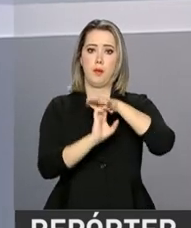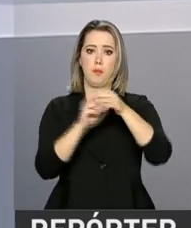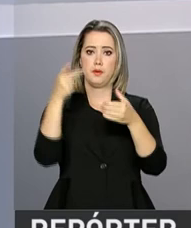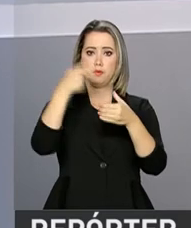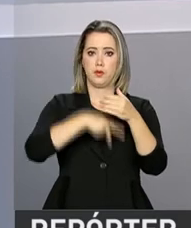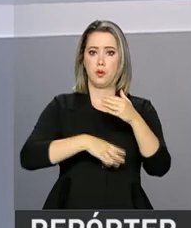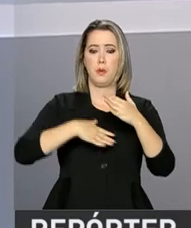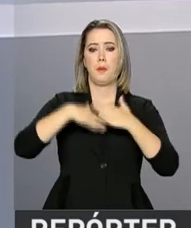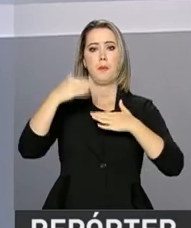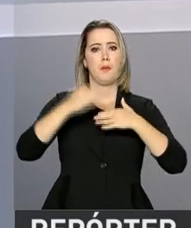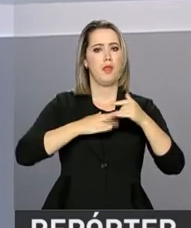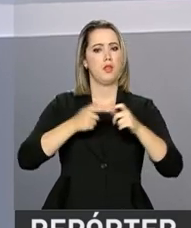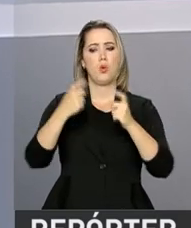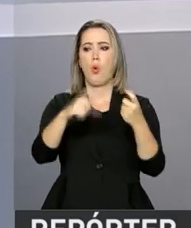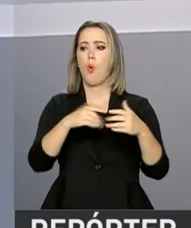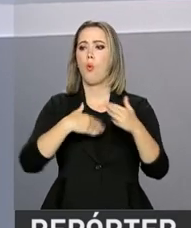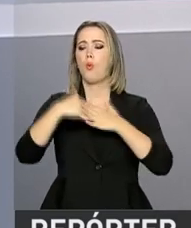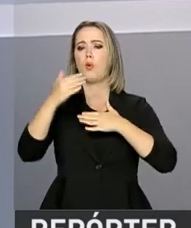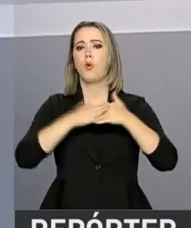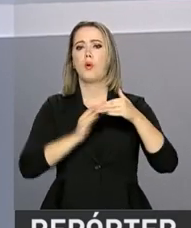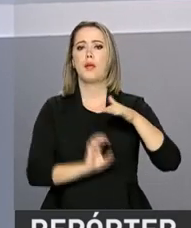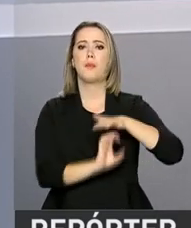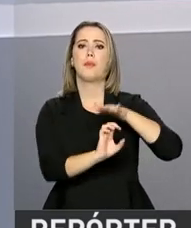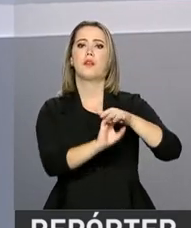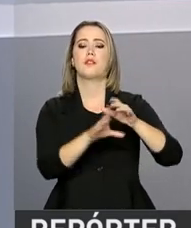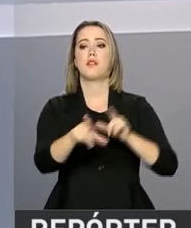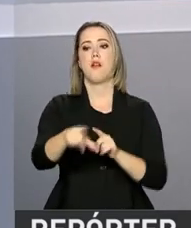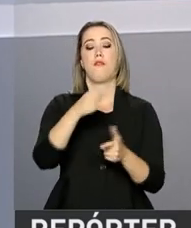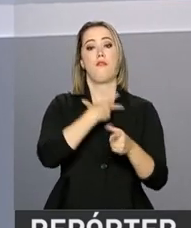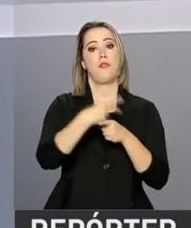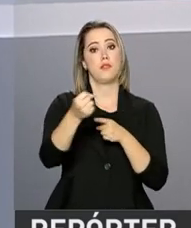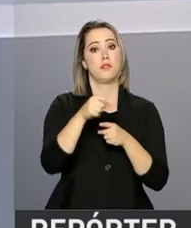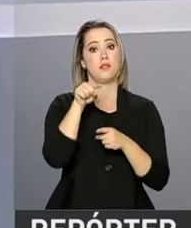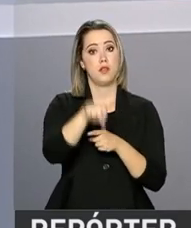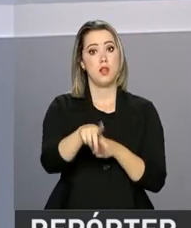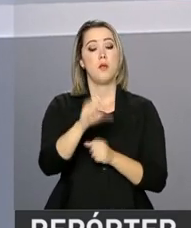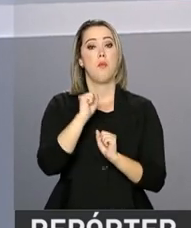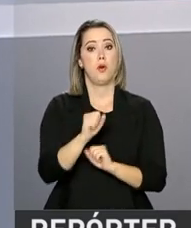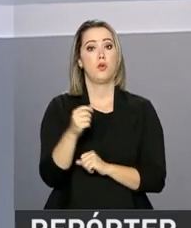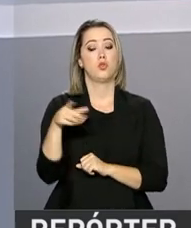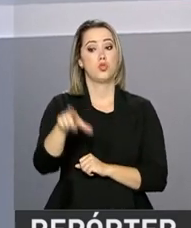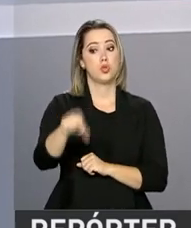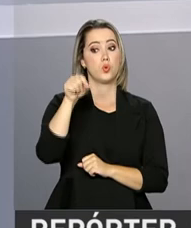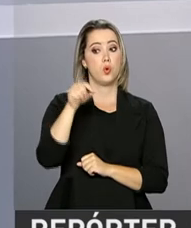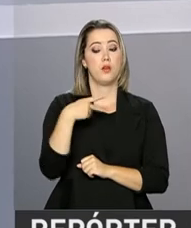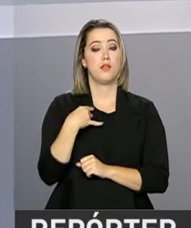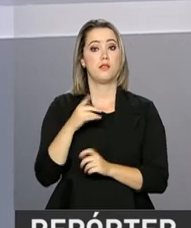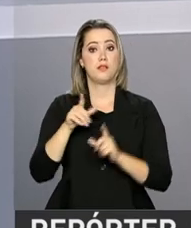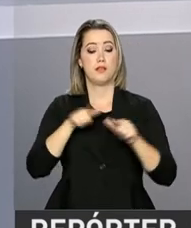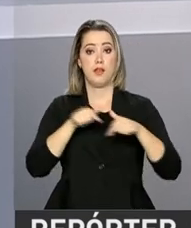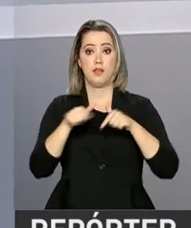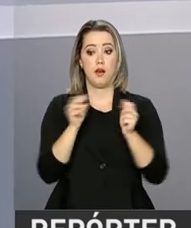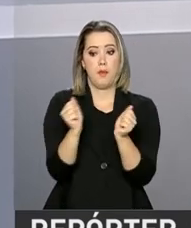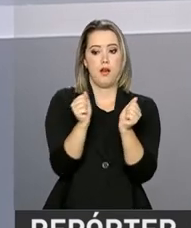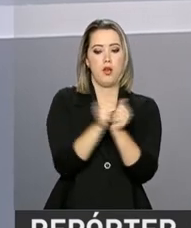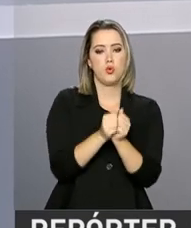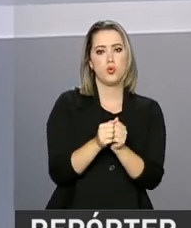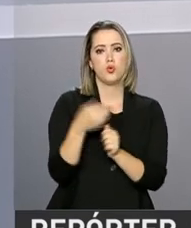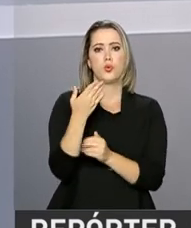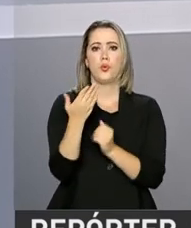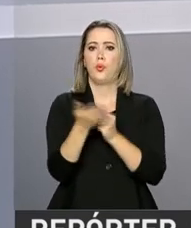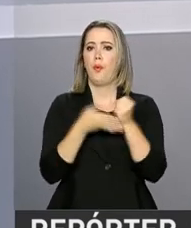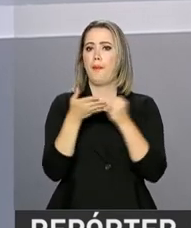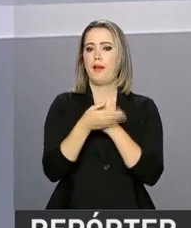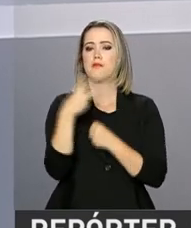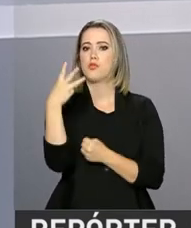do consórcio vencedor das disputas a estatal terá o direito de escolher se quer ser operadora com uma participação mínima